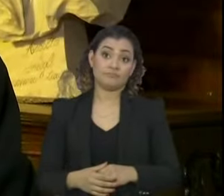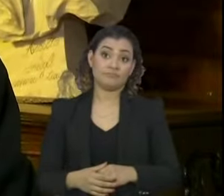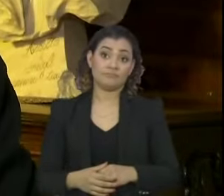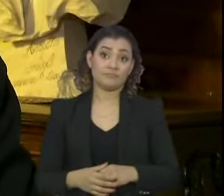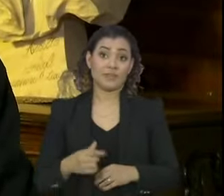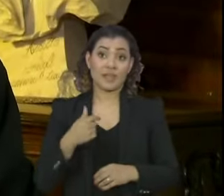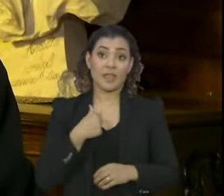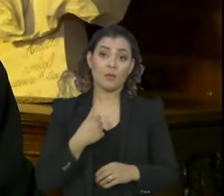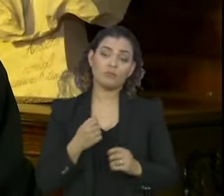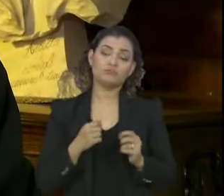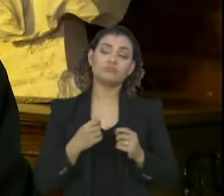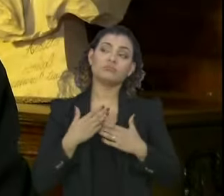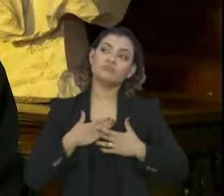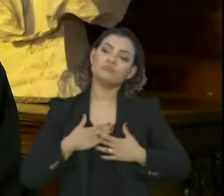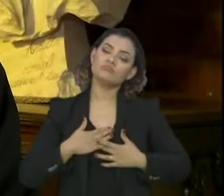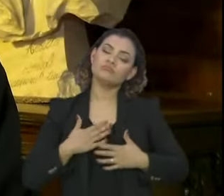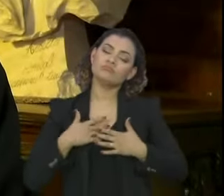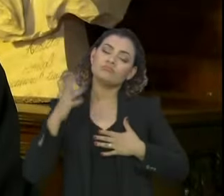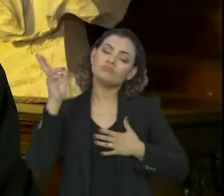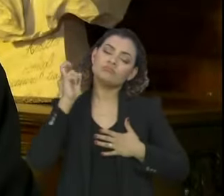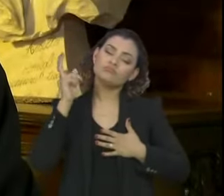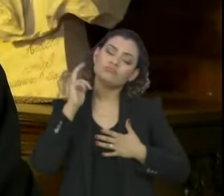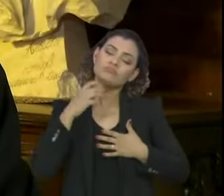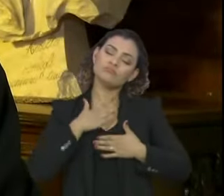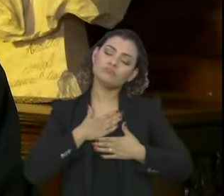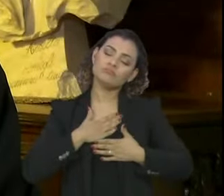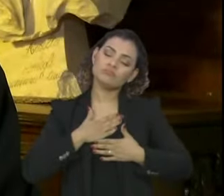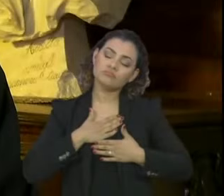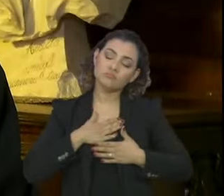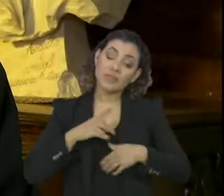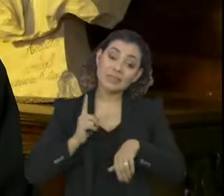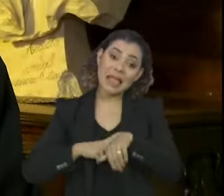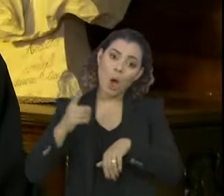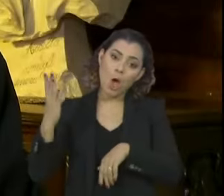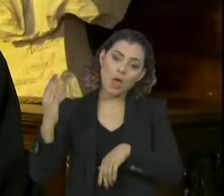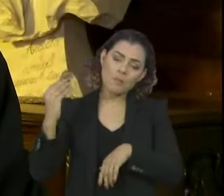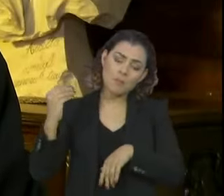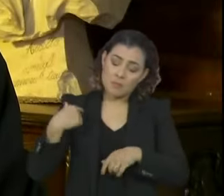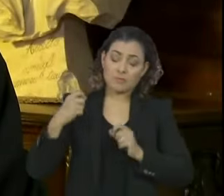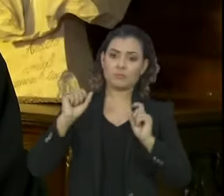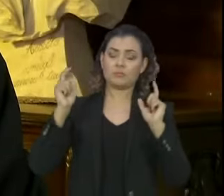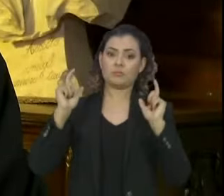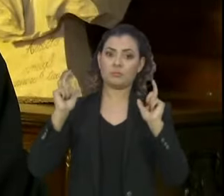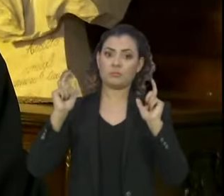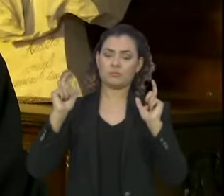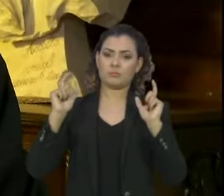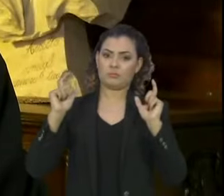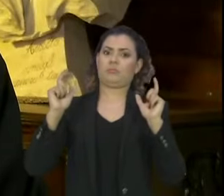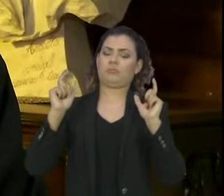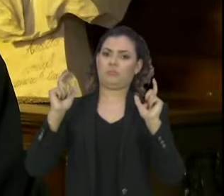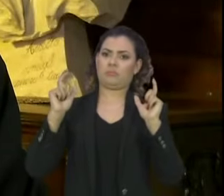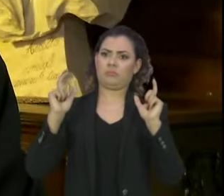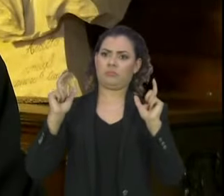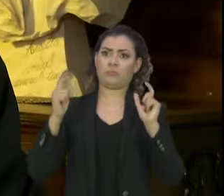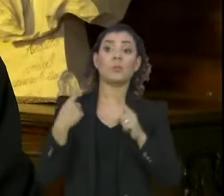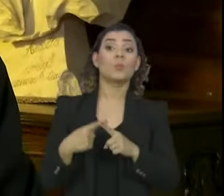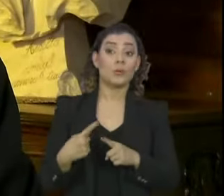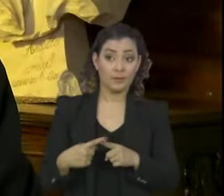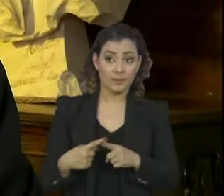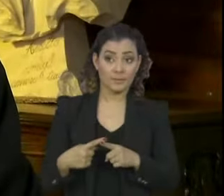acordei por assim dizer é minha atenção ficou aguçada naquele momento porque ele